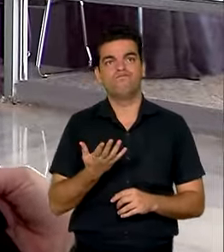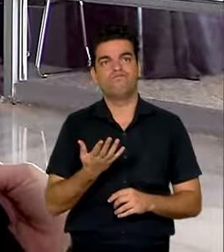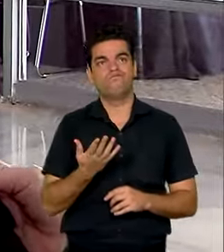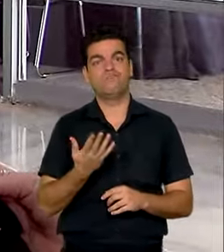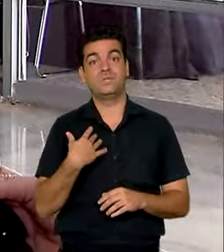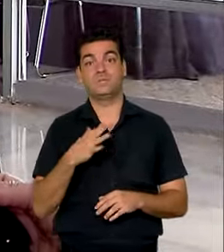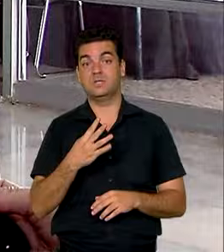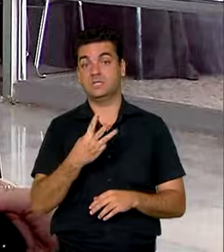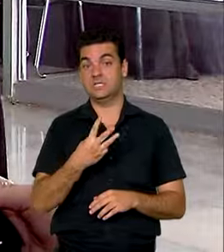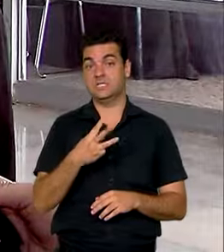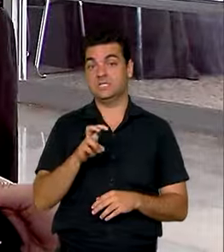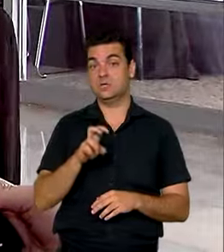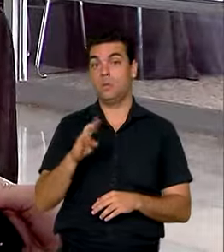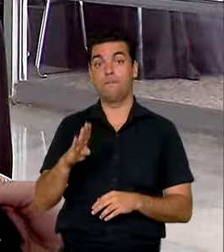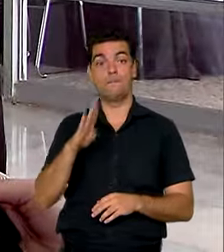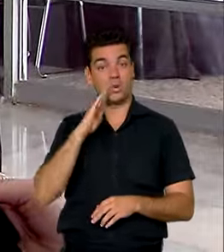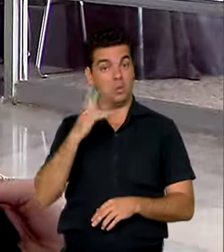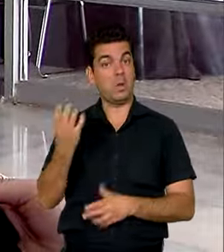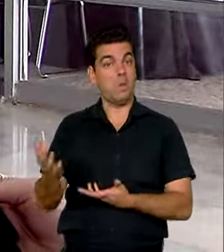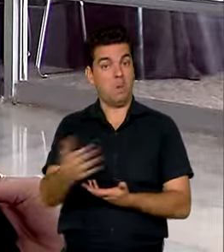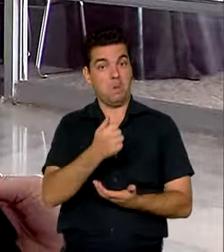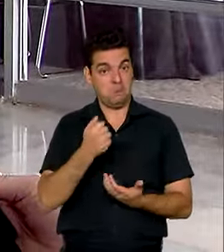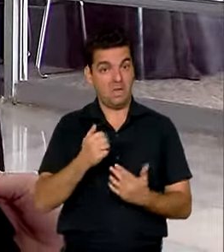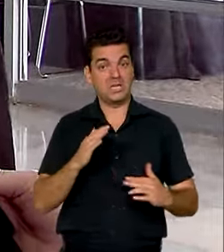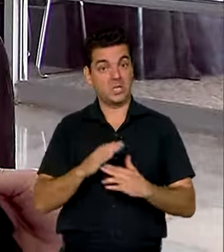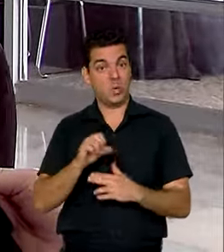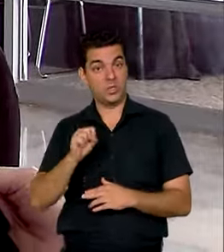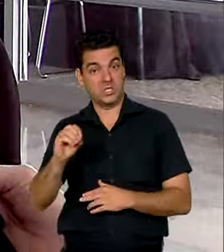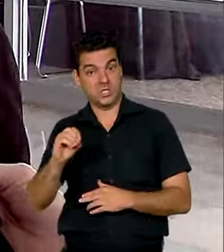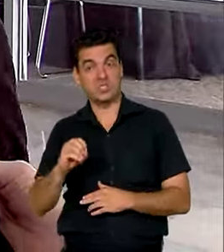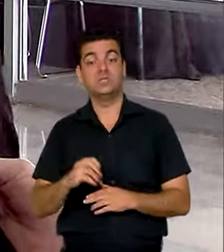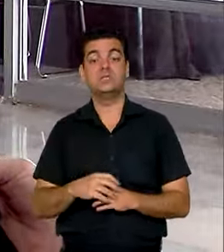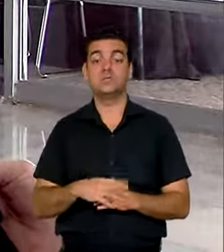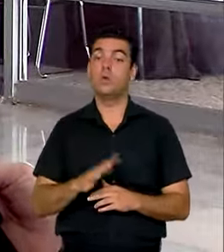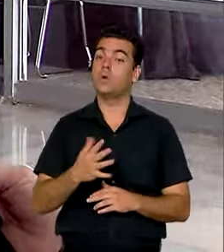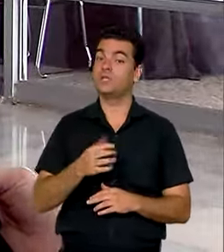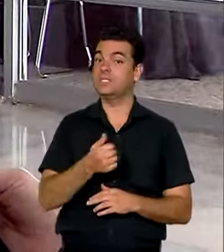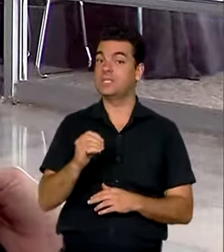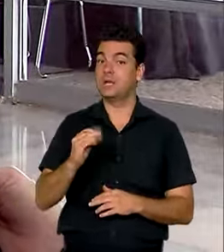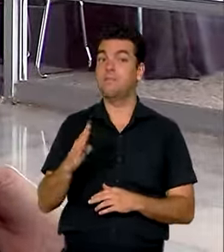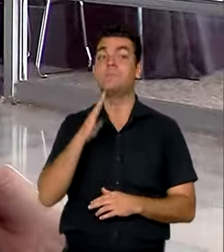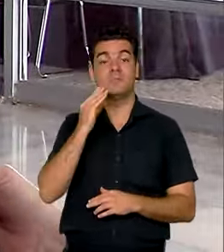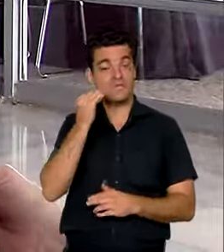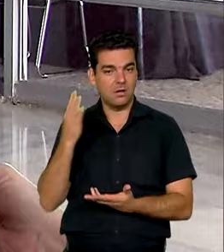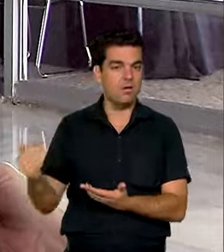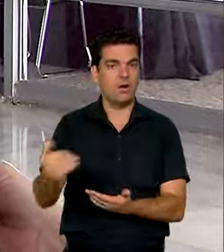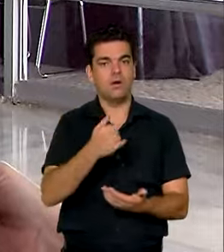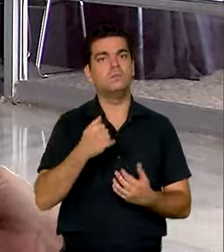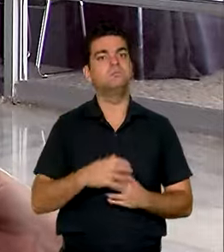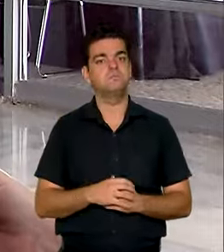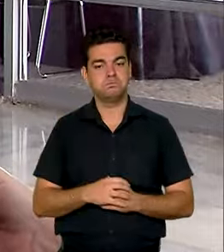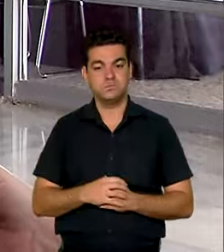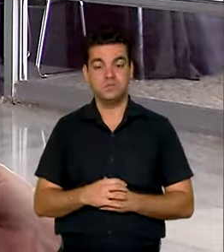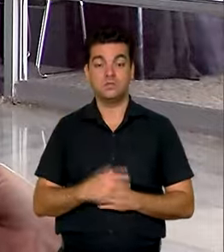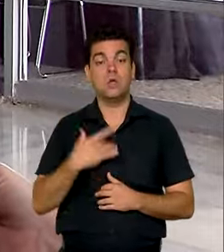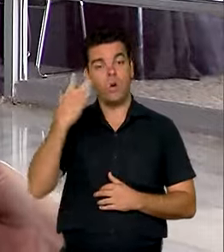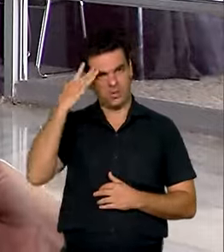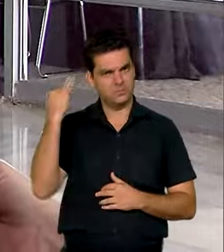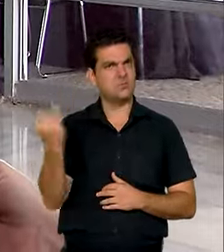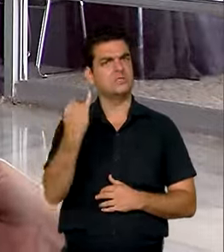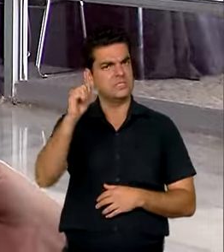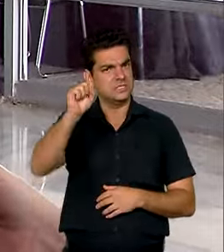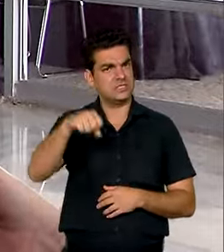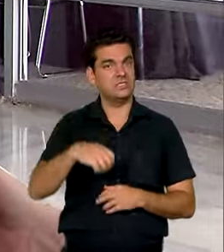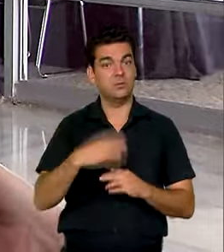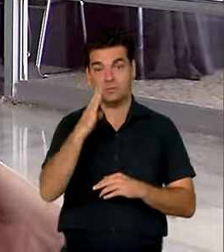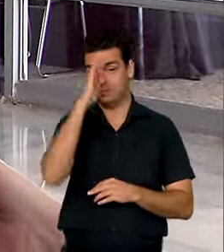de 35 bi de arrecadação, de 80 bi. Então, nós temos quase 100 bi em torno dessa medida provisória. Então, para nós, esta